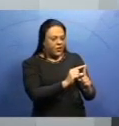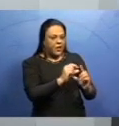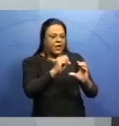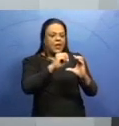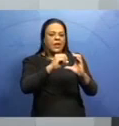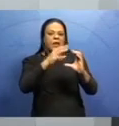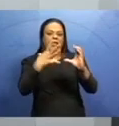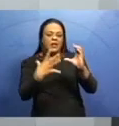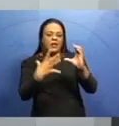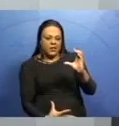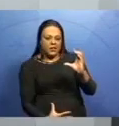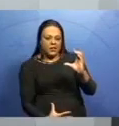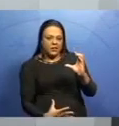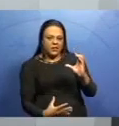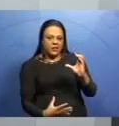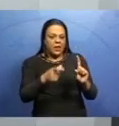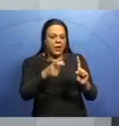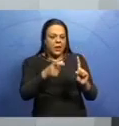e específicos,